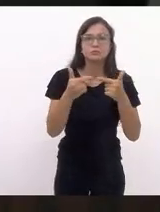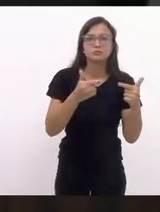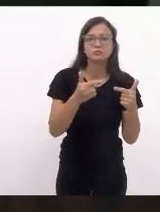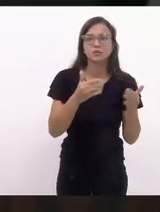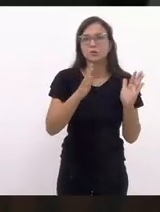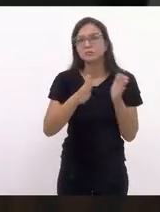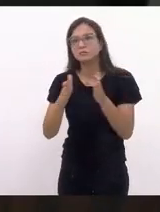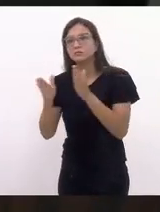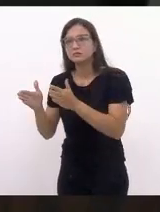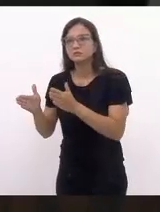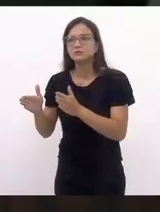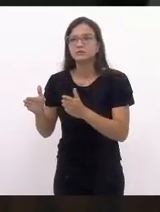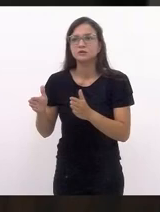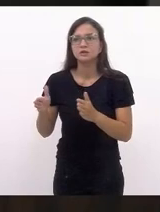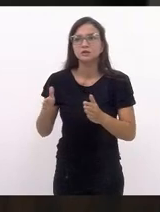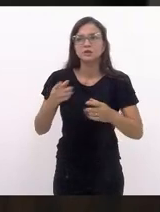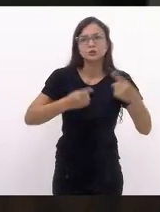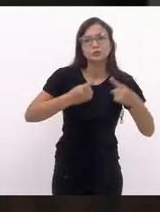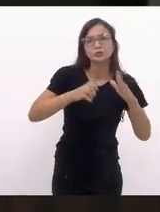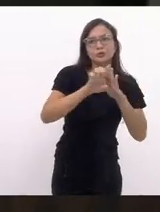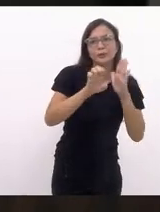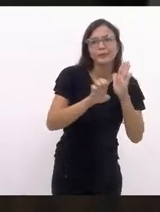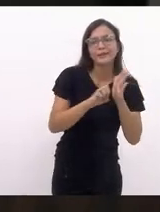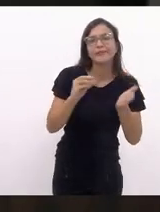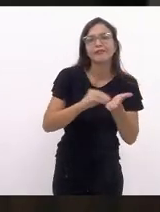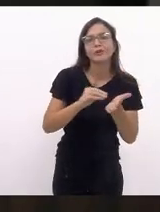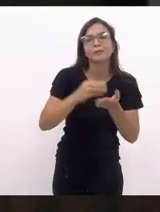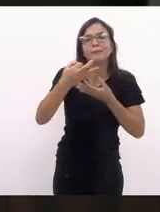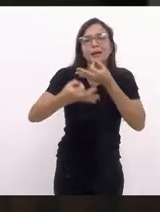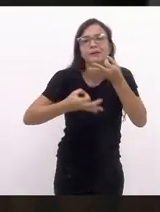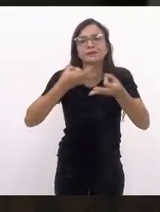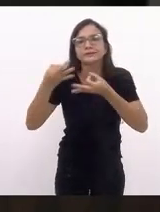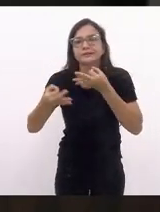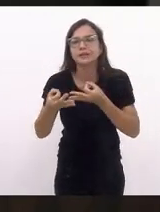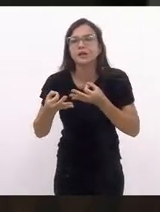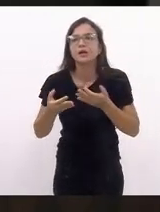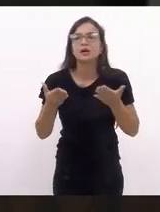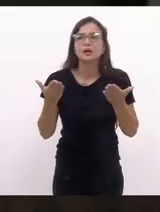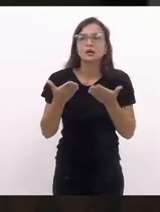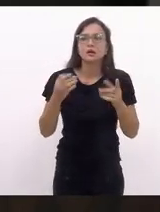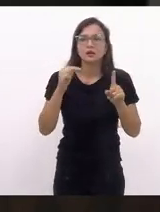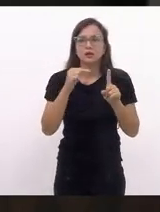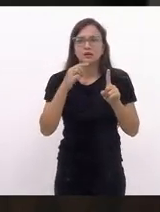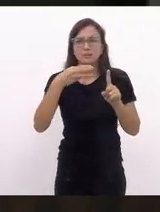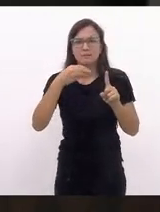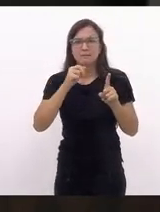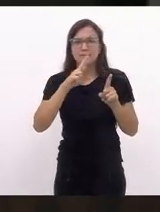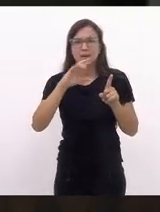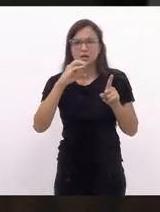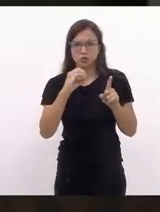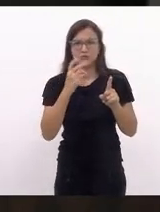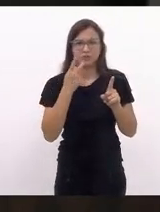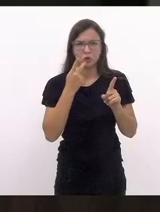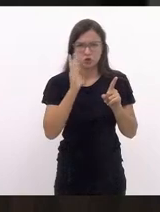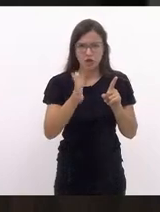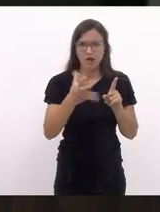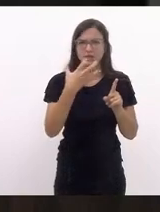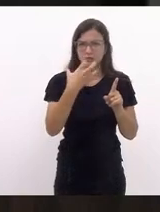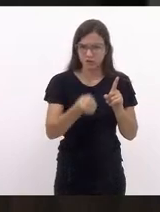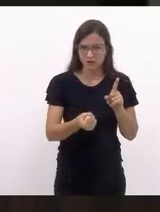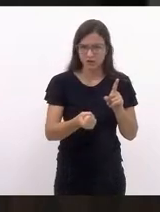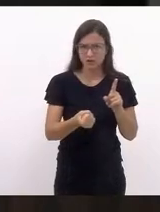o que discutir as emendas e não discutir os parecer então Deputado Márcio Pacheco chegou emite parecer favorável a